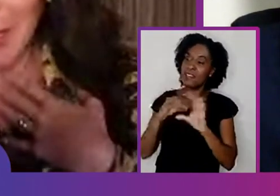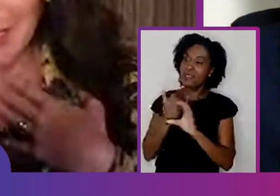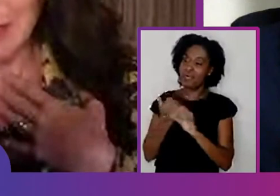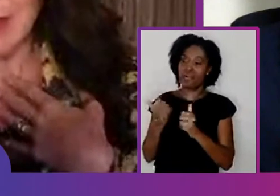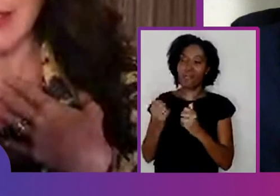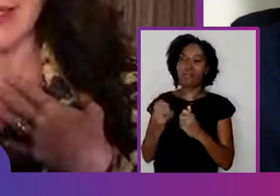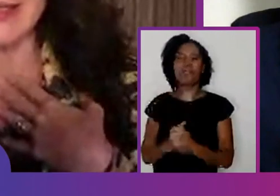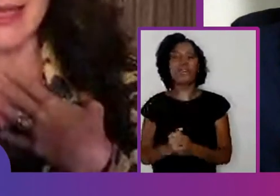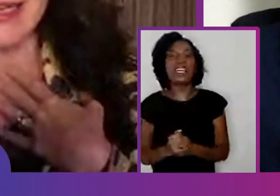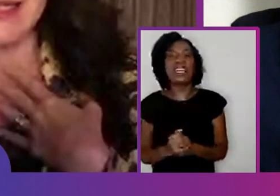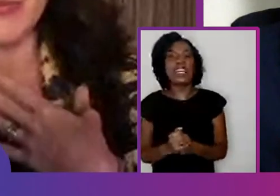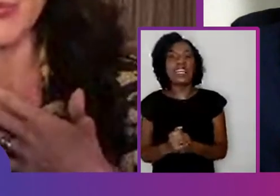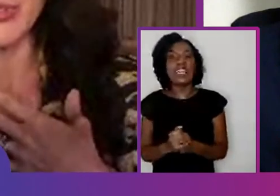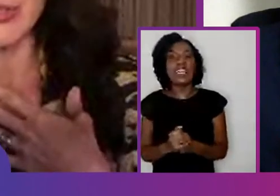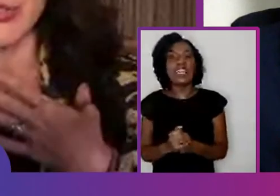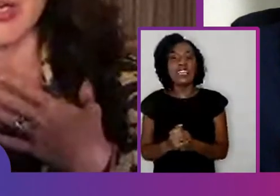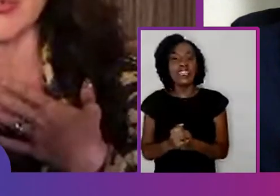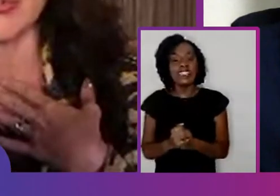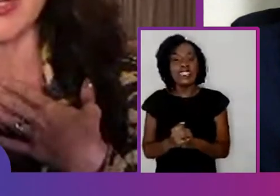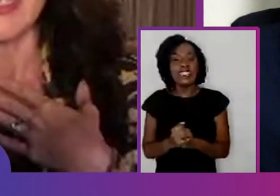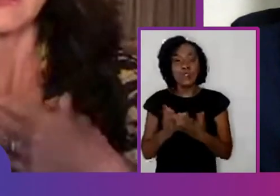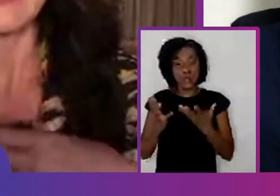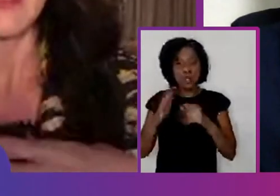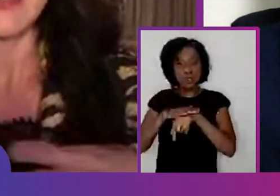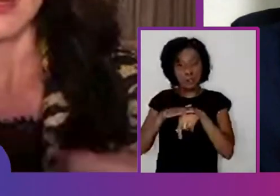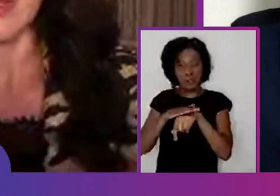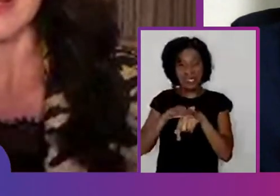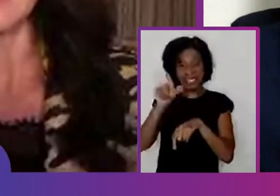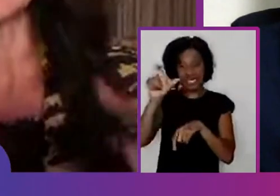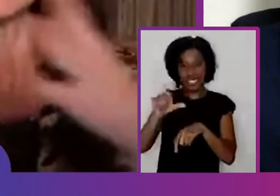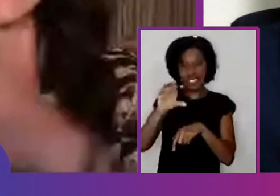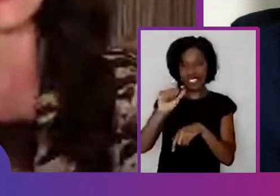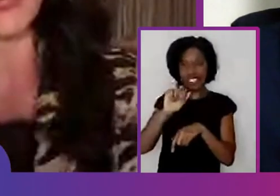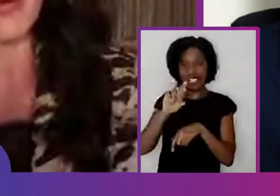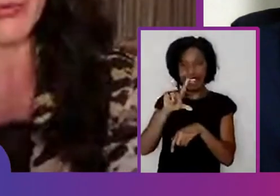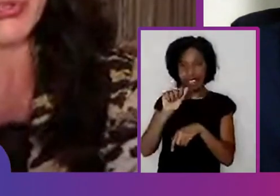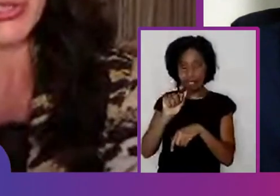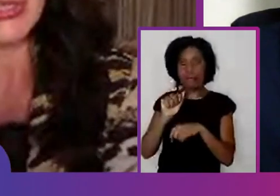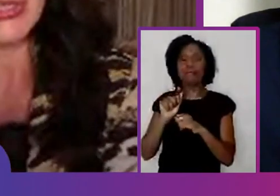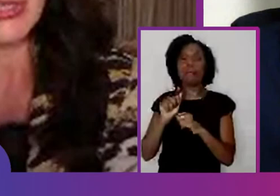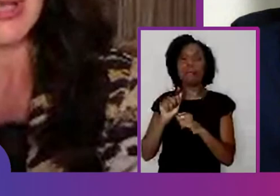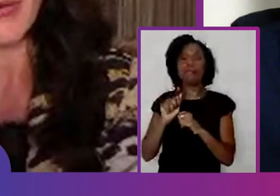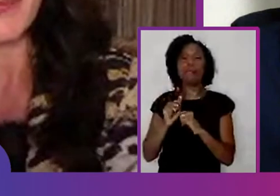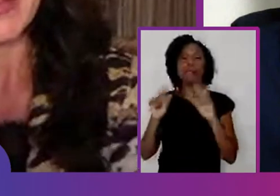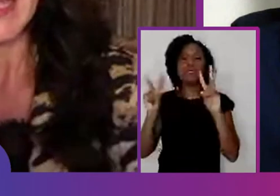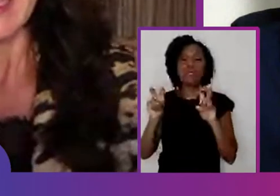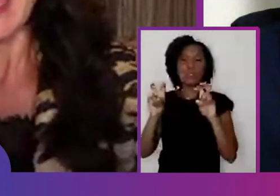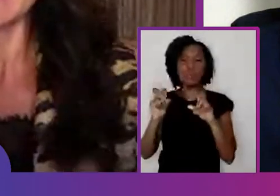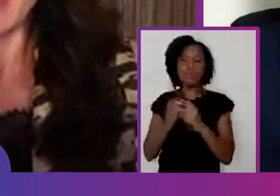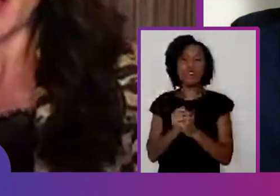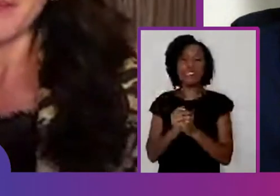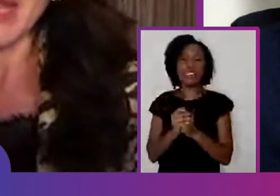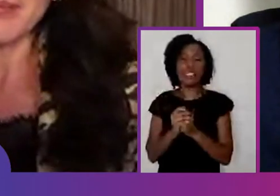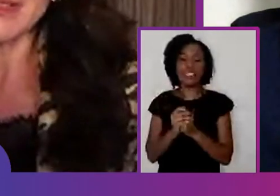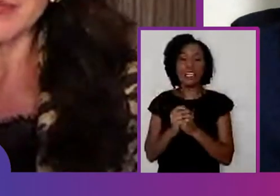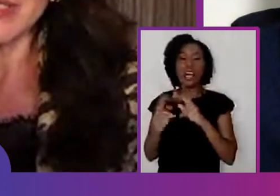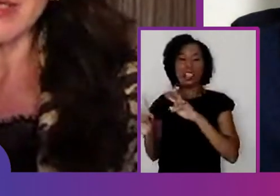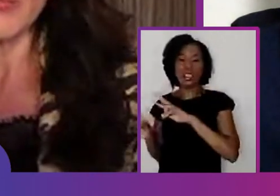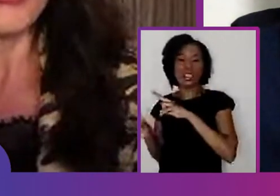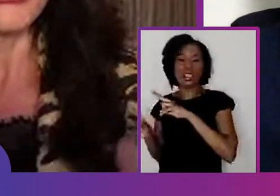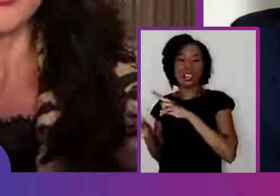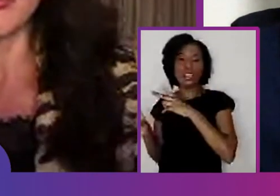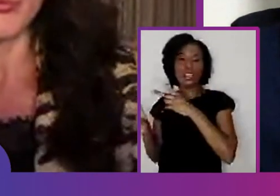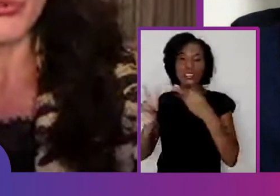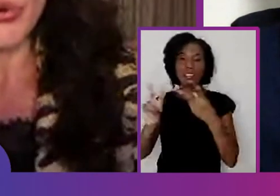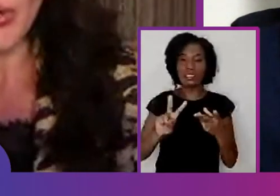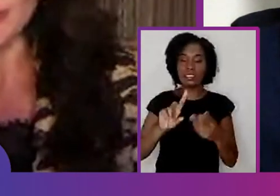assunto que também interessa a muita gente, que é essa nossa transição para o digital. Até a